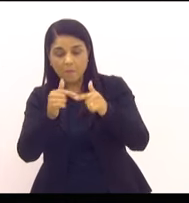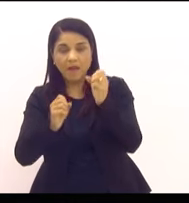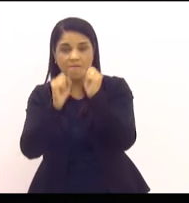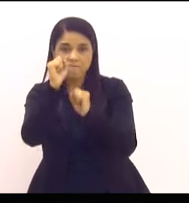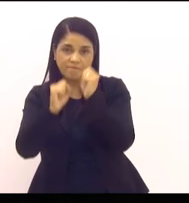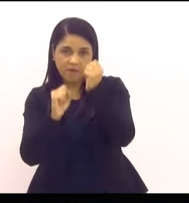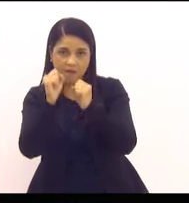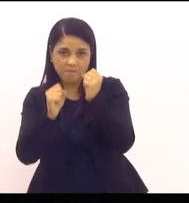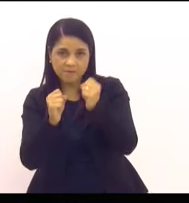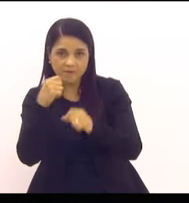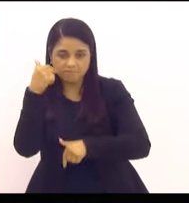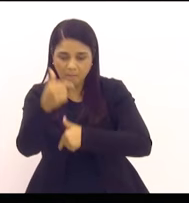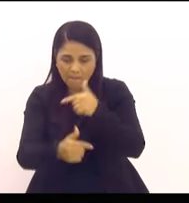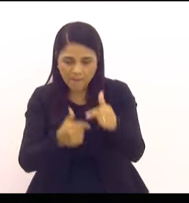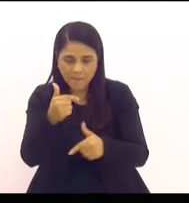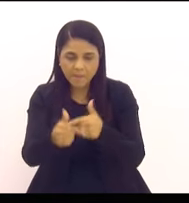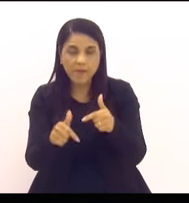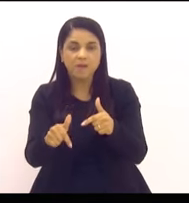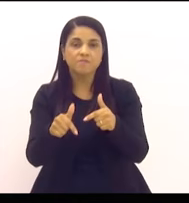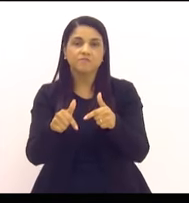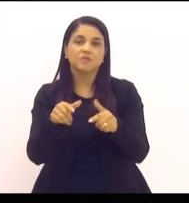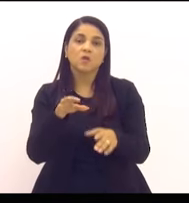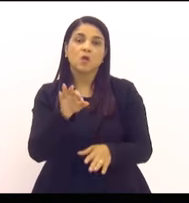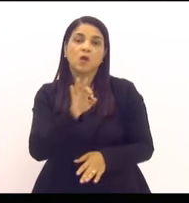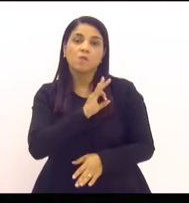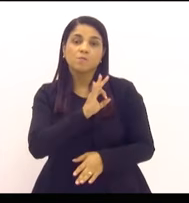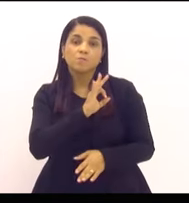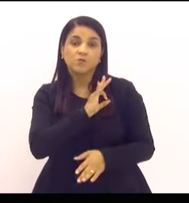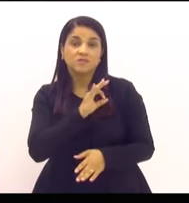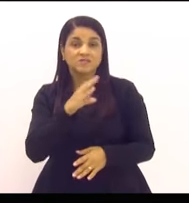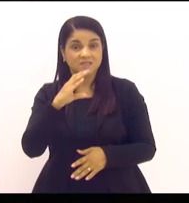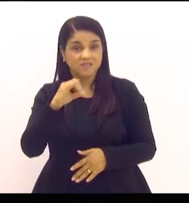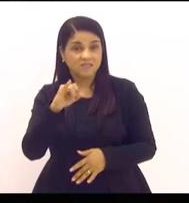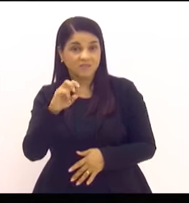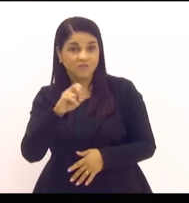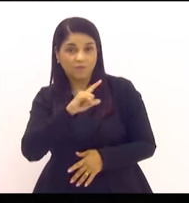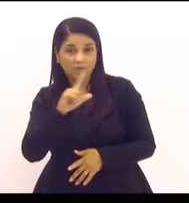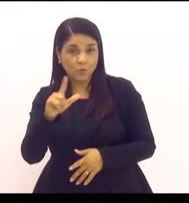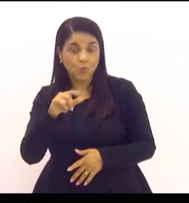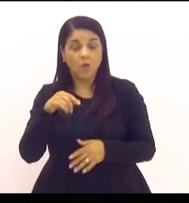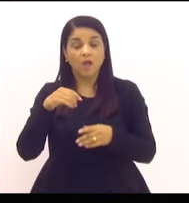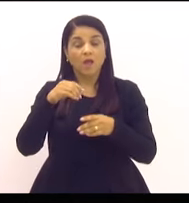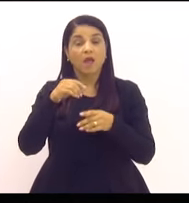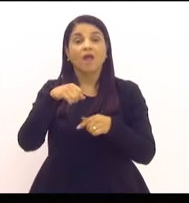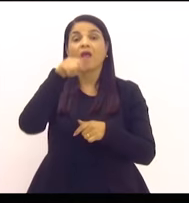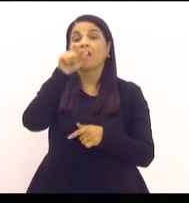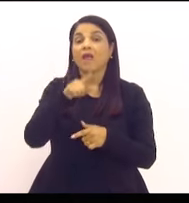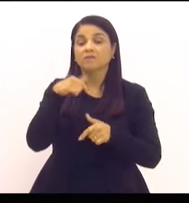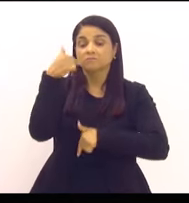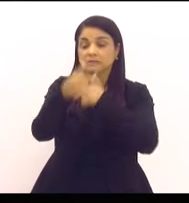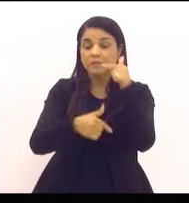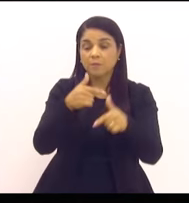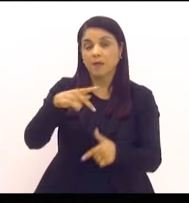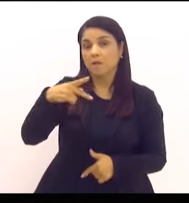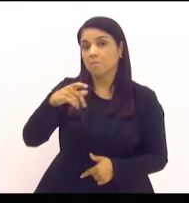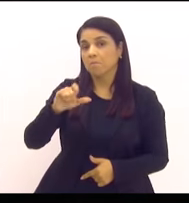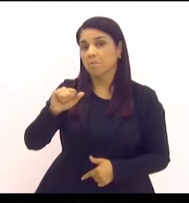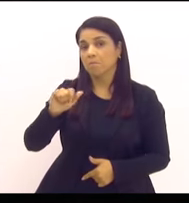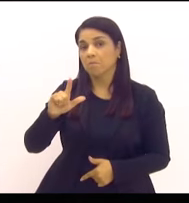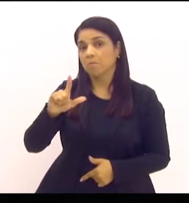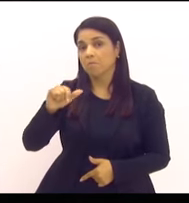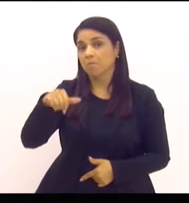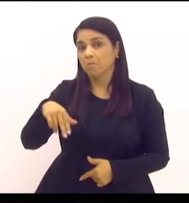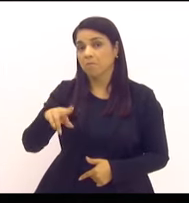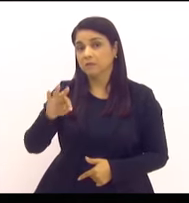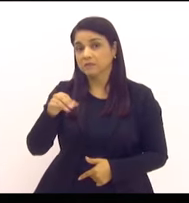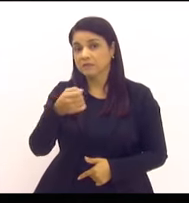é, efetivamente, a quem está no plantão. E que curioso, governador.